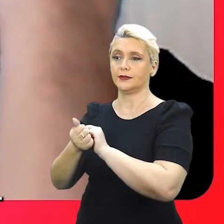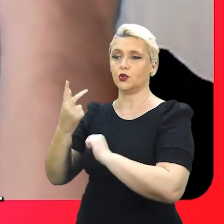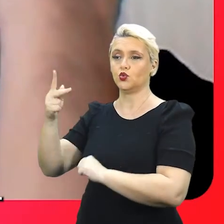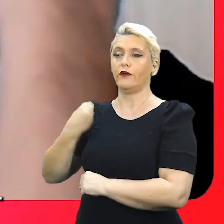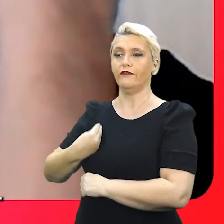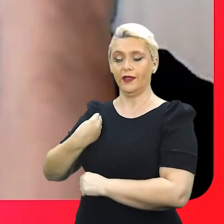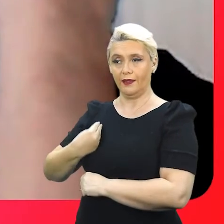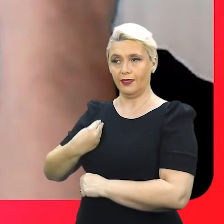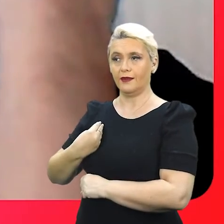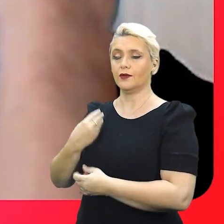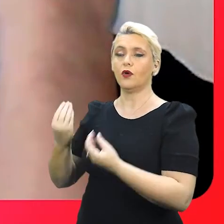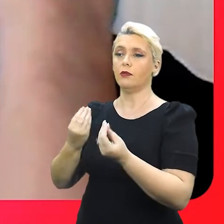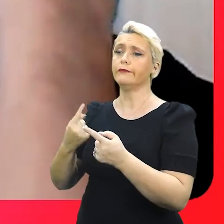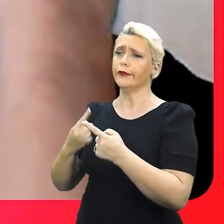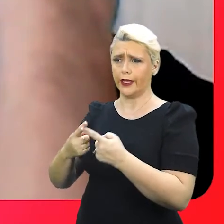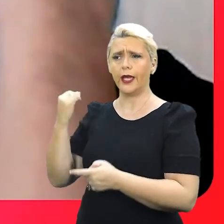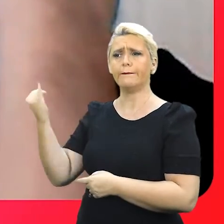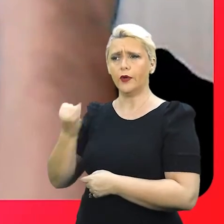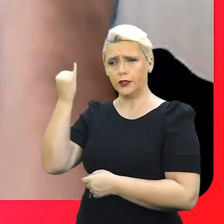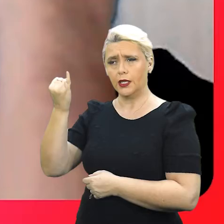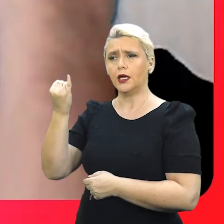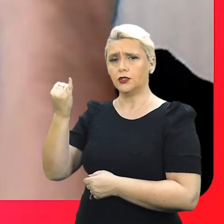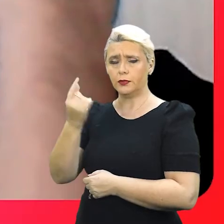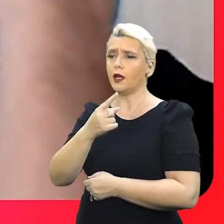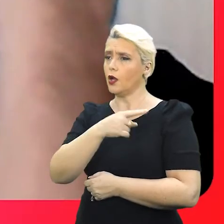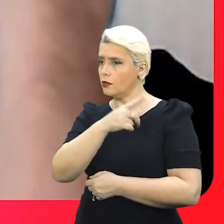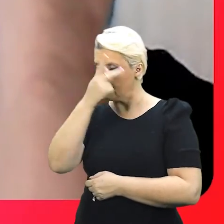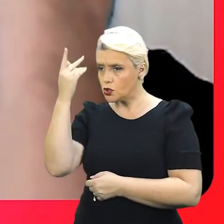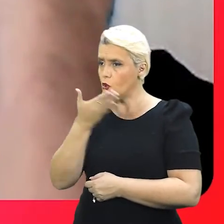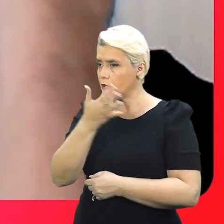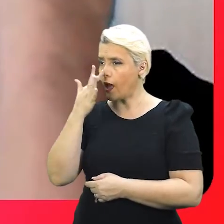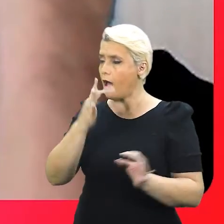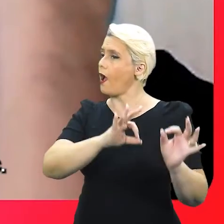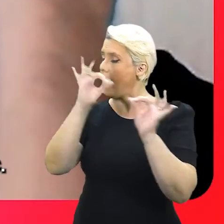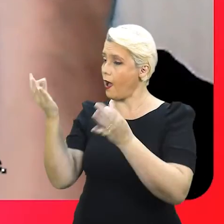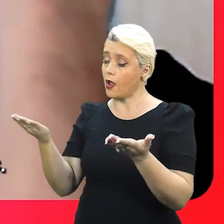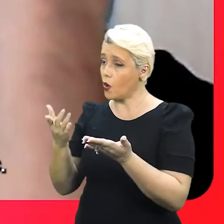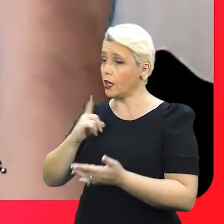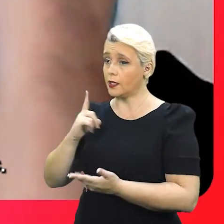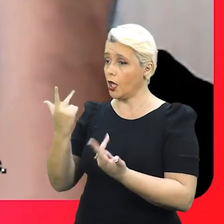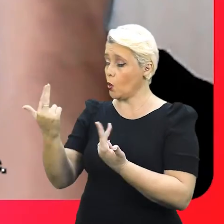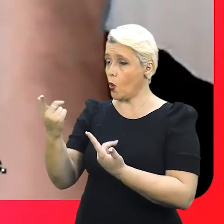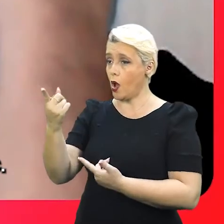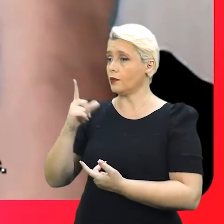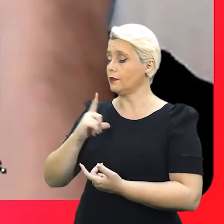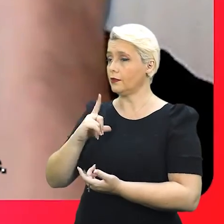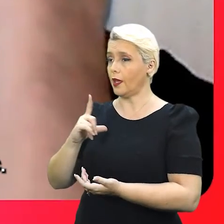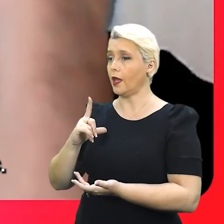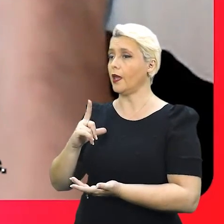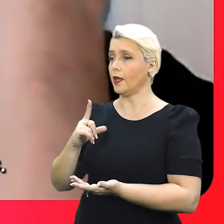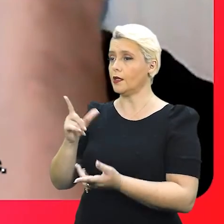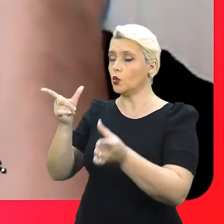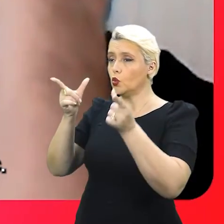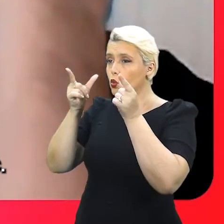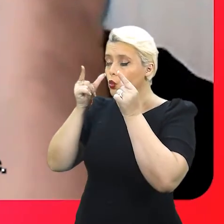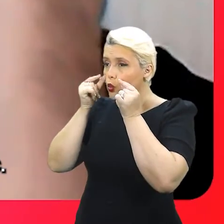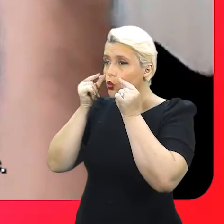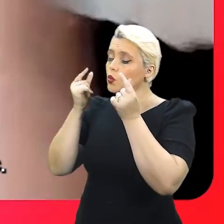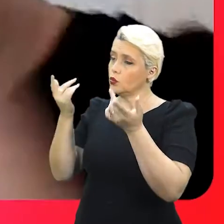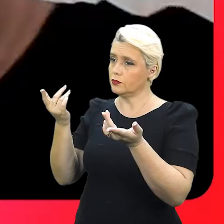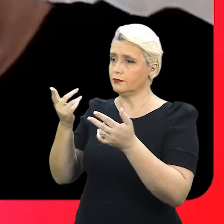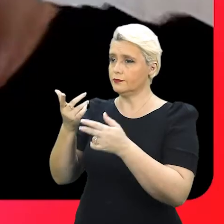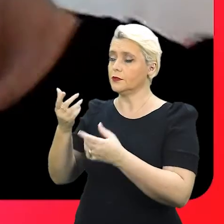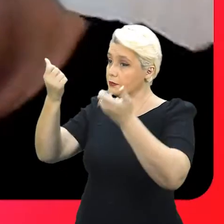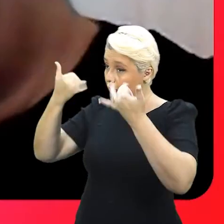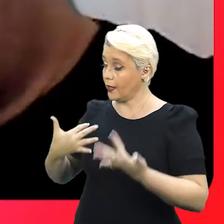essa relação, porque isso é importante, inclusive, para pessoas que nos assistem agora, que têm também uma perda de visão e